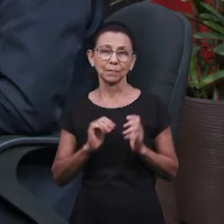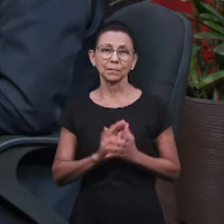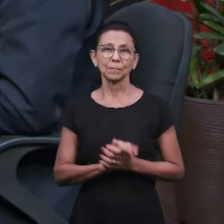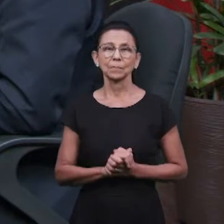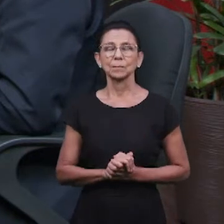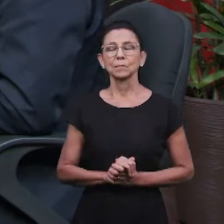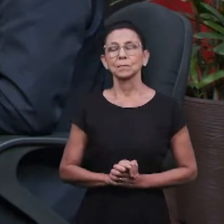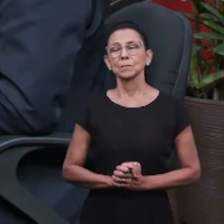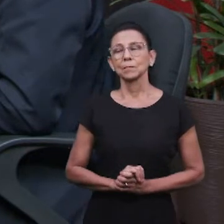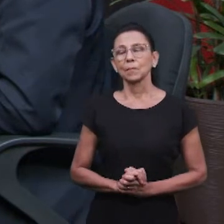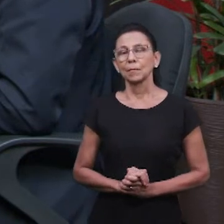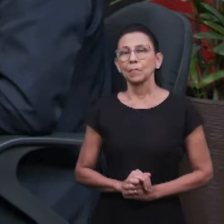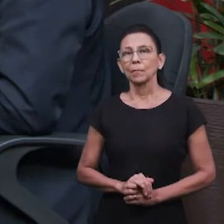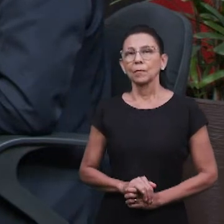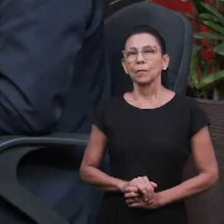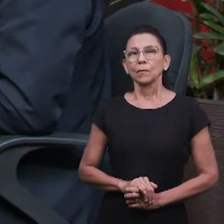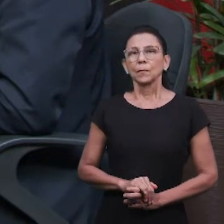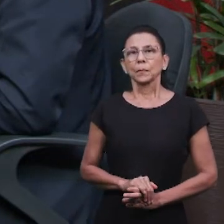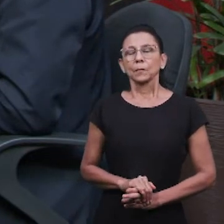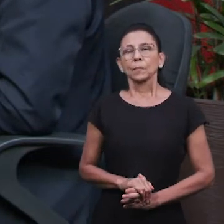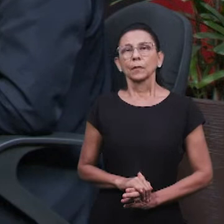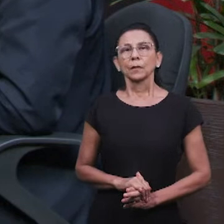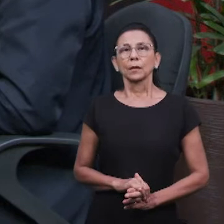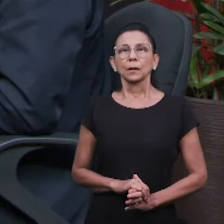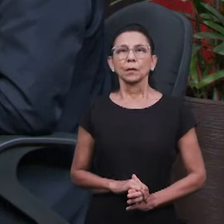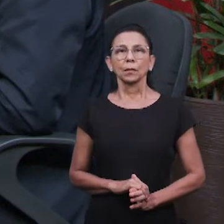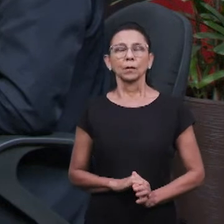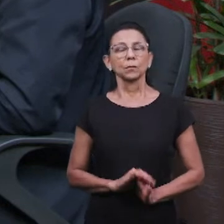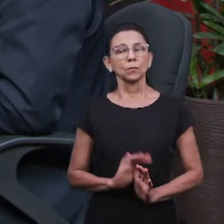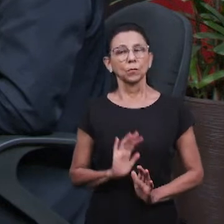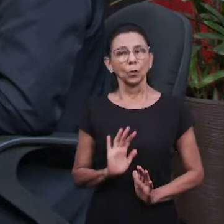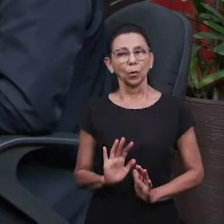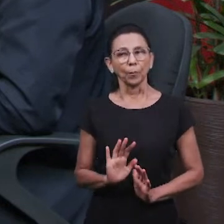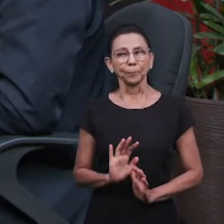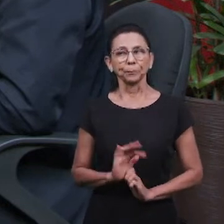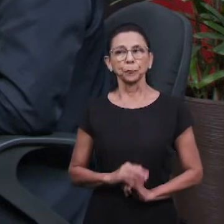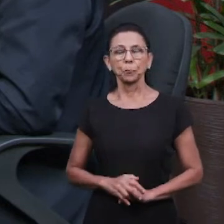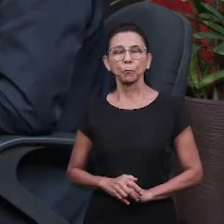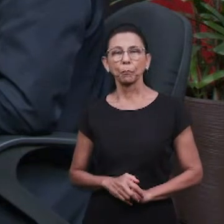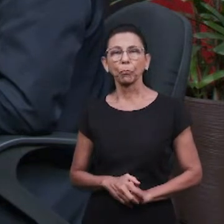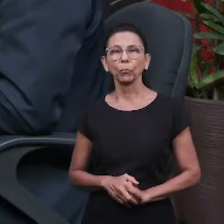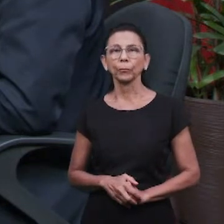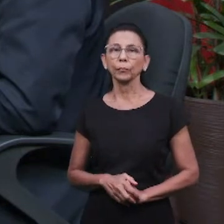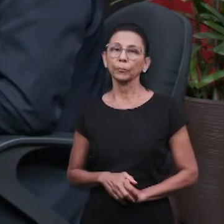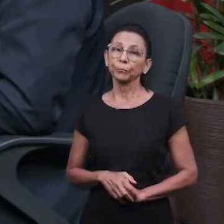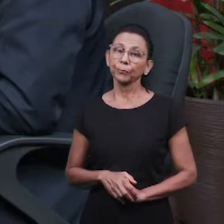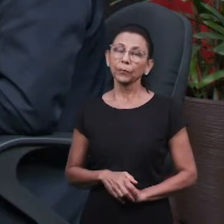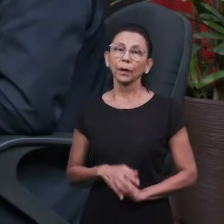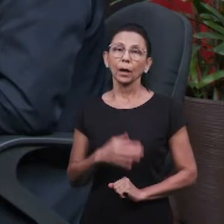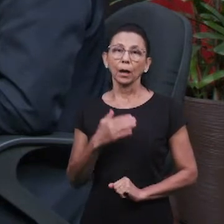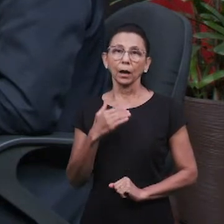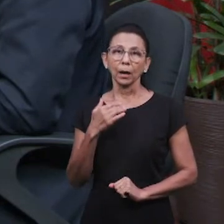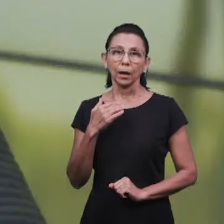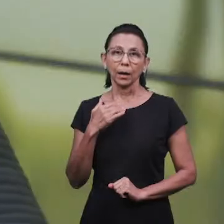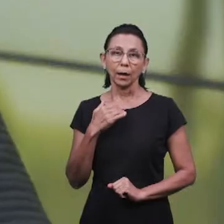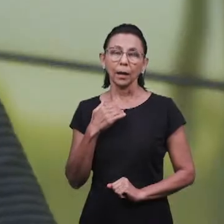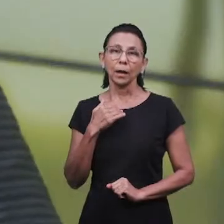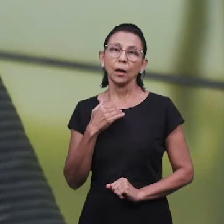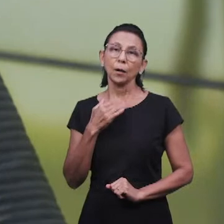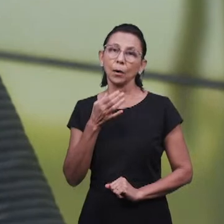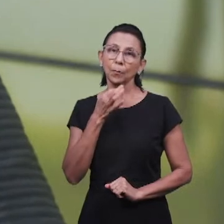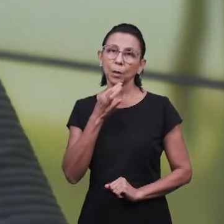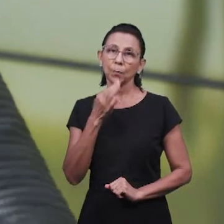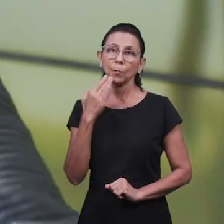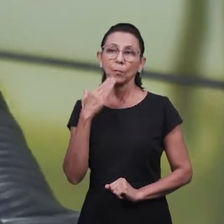Olha, eu entendo, pastor, que aos poucos, é muito seguro para nós